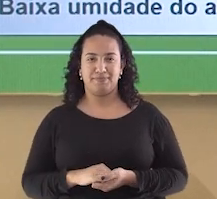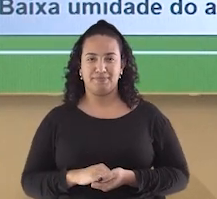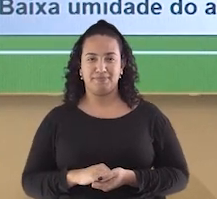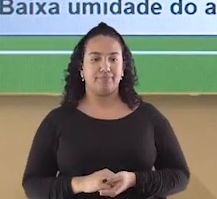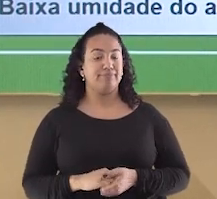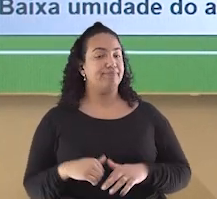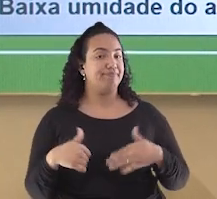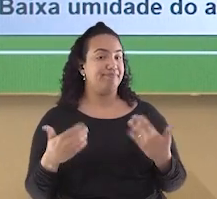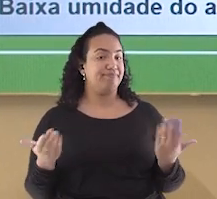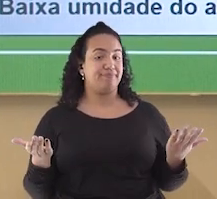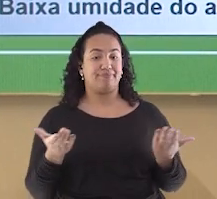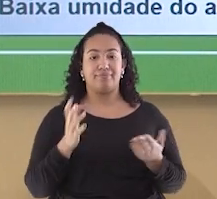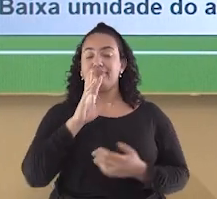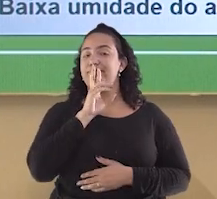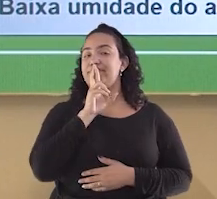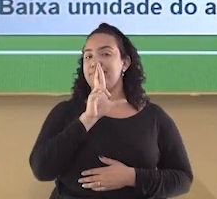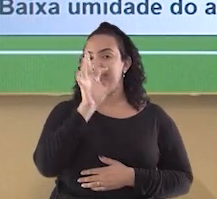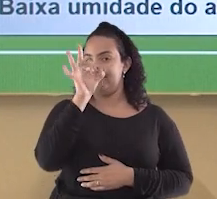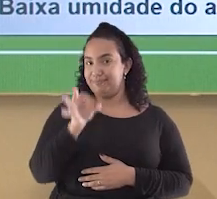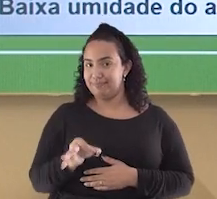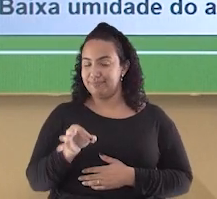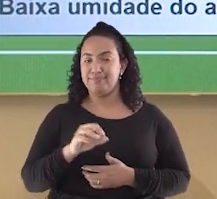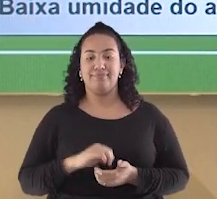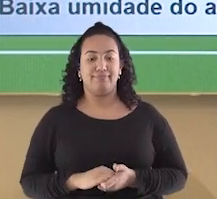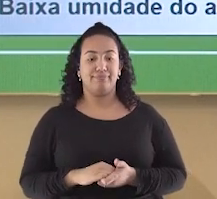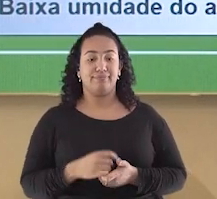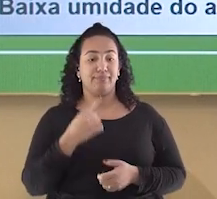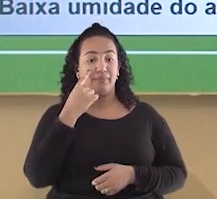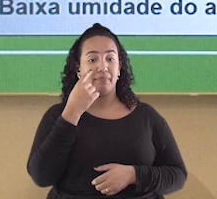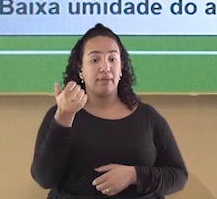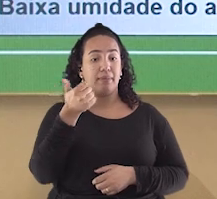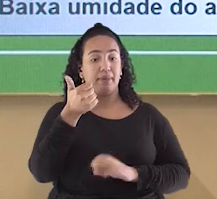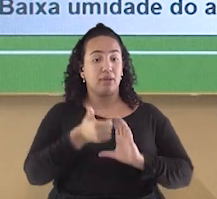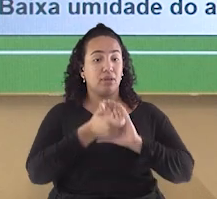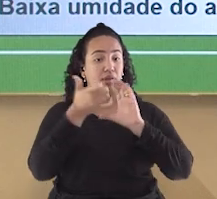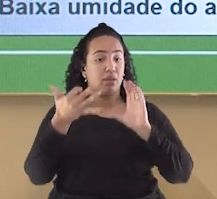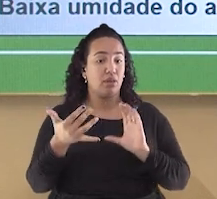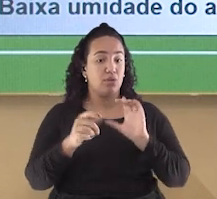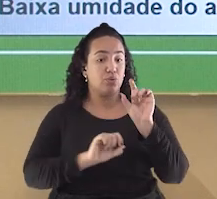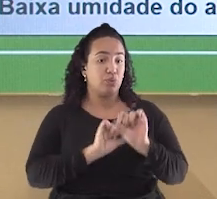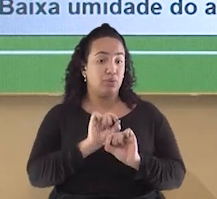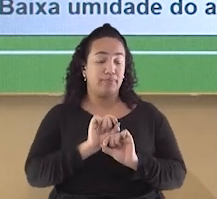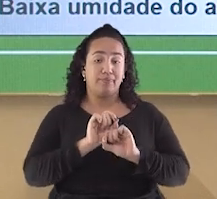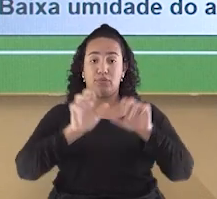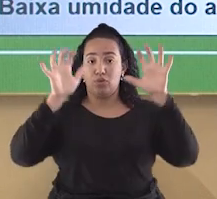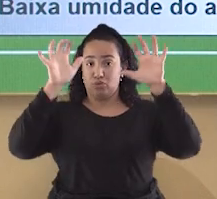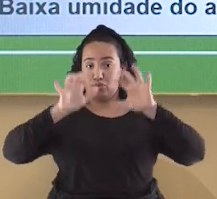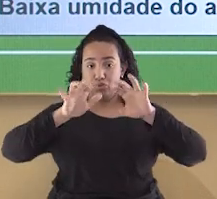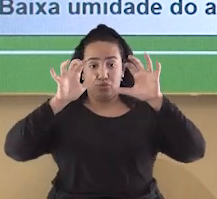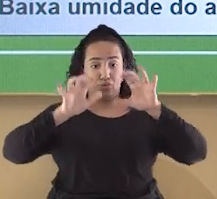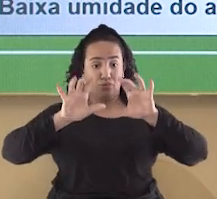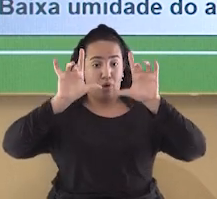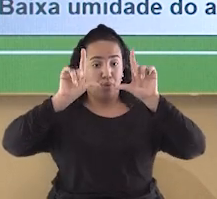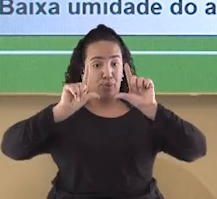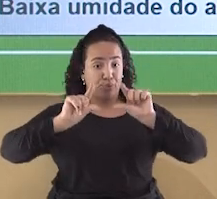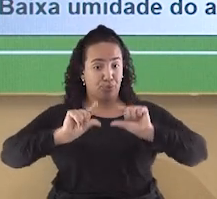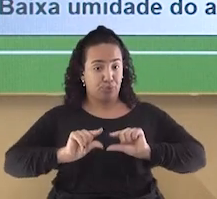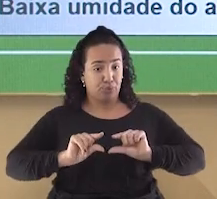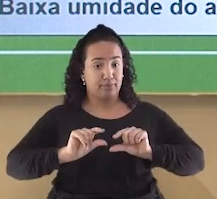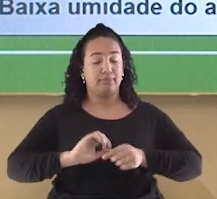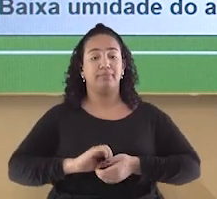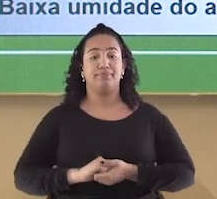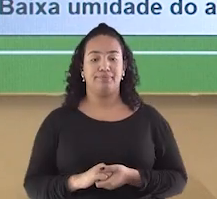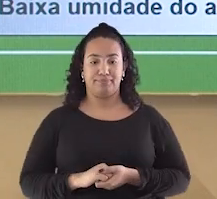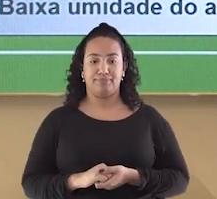gente sabe por aí que estamos falando de uma estação que não é verão e nem a primavera, porque são 2 estações em que